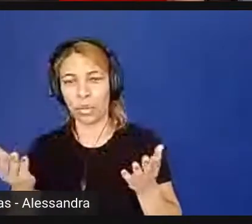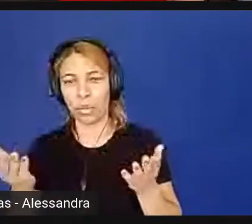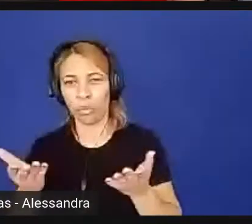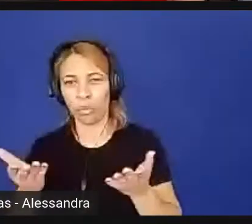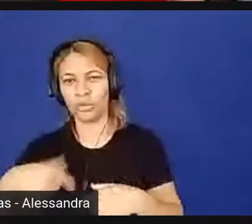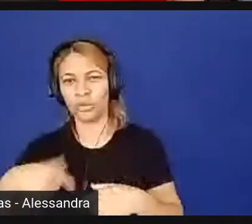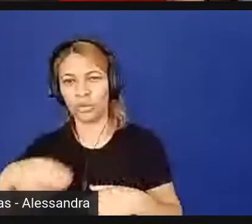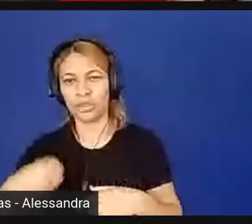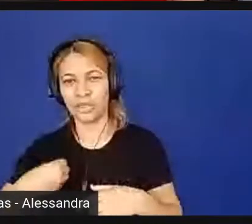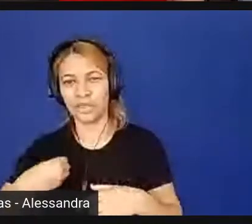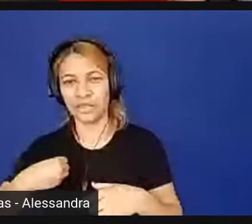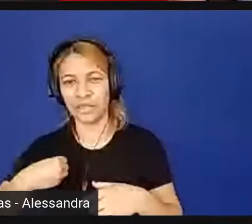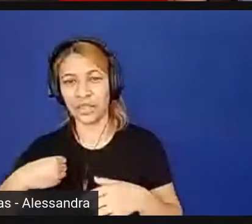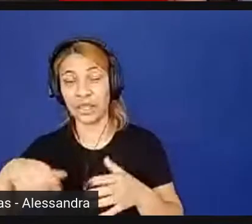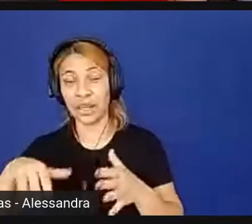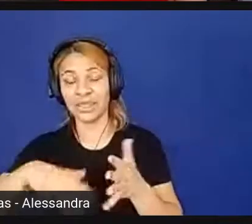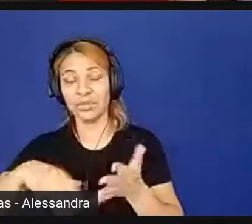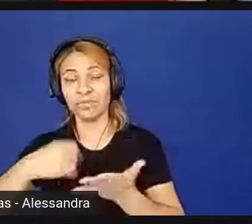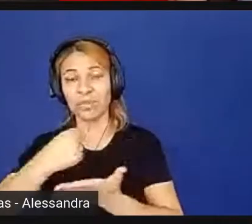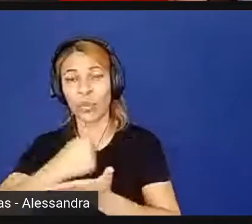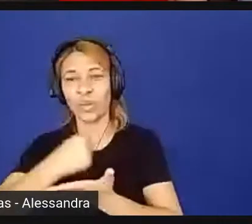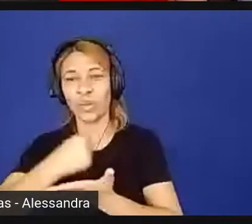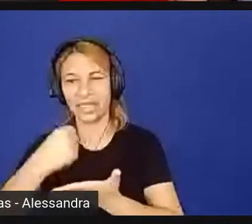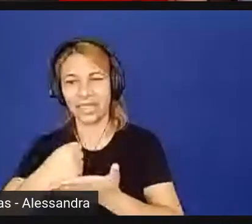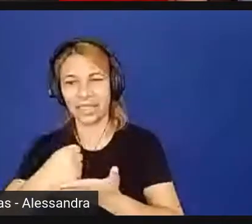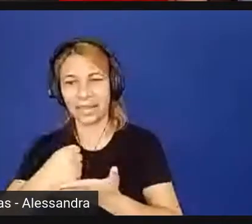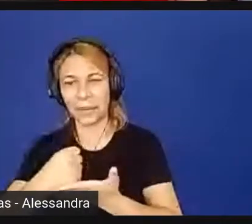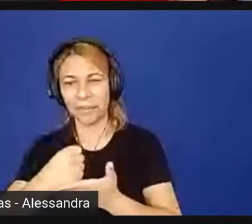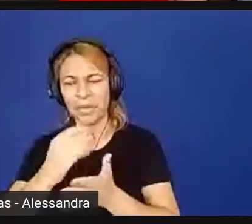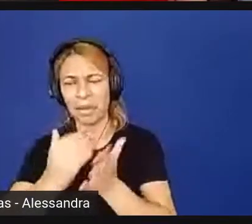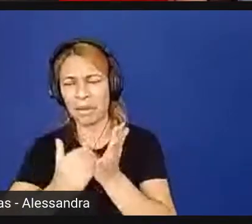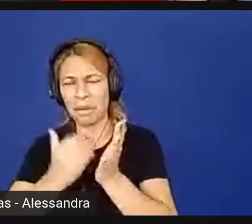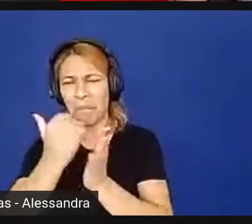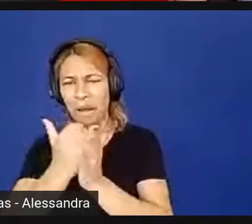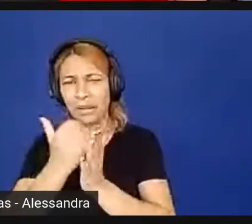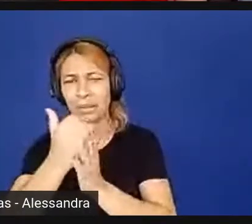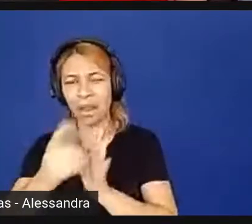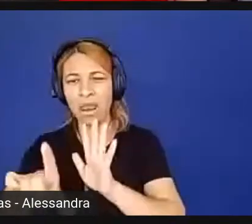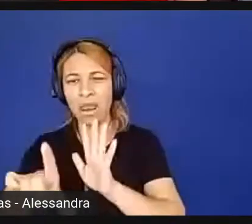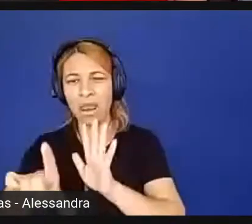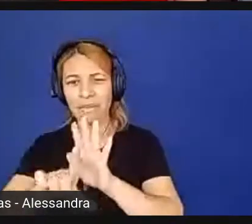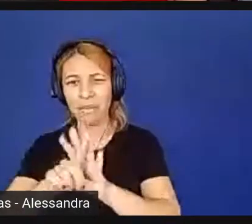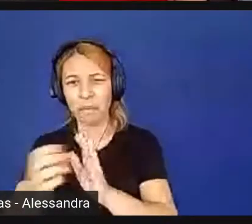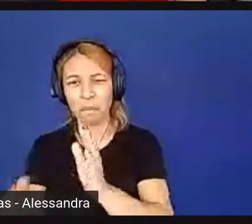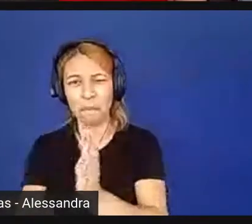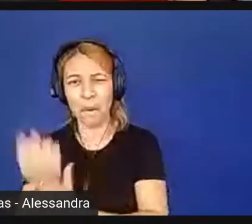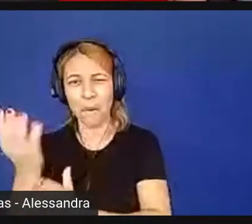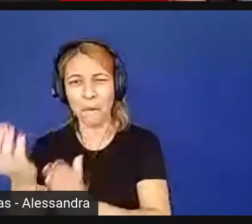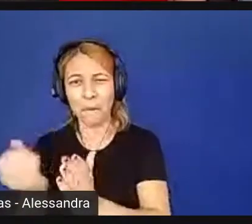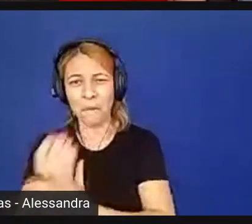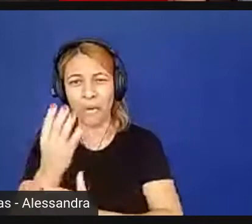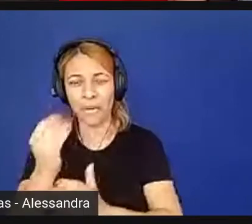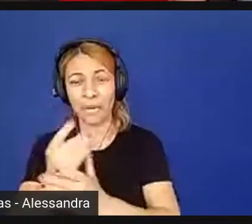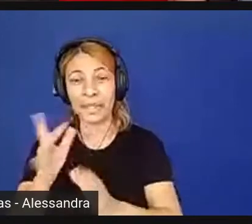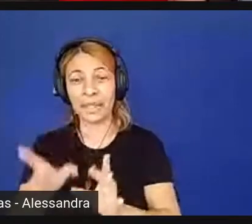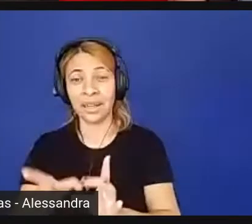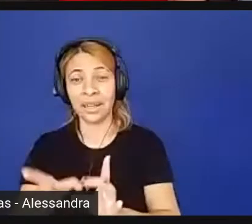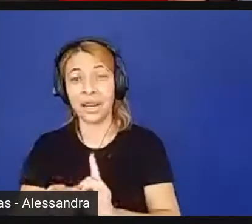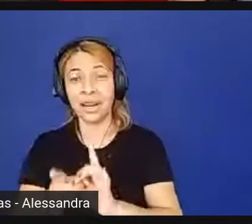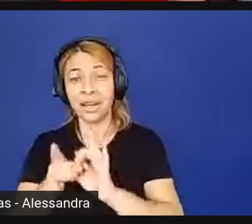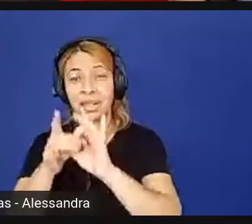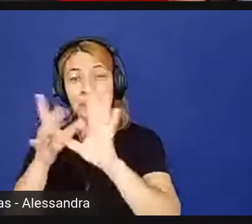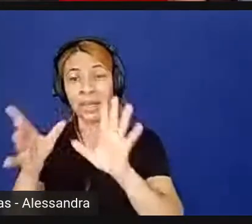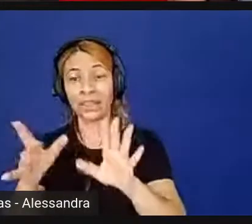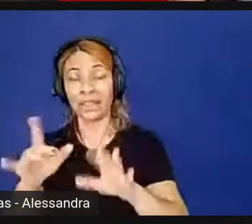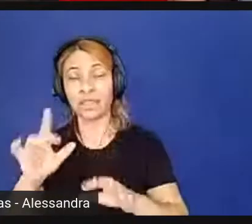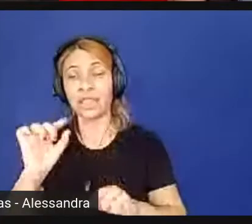risco, que é a área de contratações, mais e mais, cada lei que vem uma na frente da outra dá mais liberdade, no meu ponto de vista, corretamente, aos gestores.